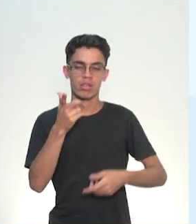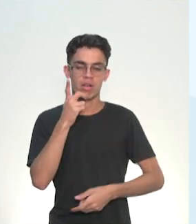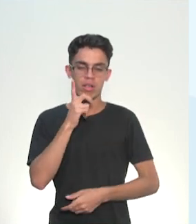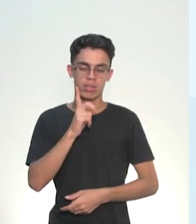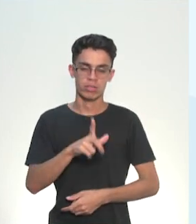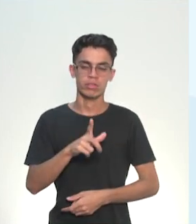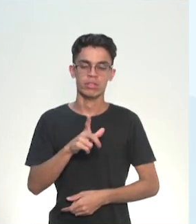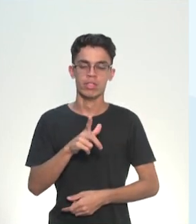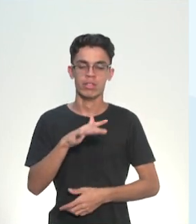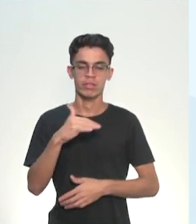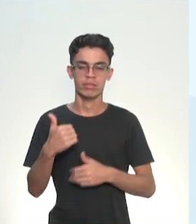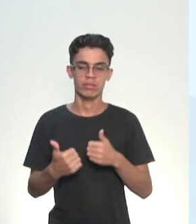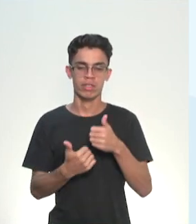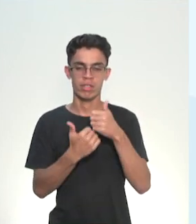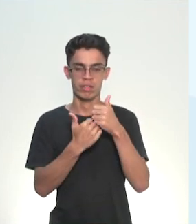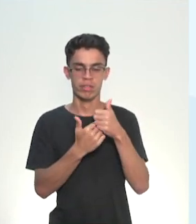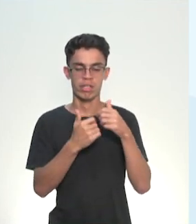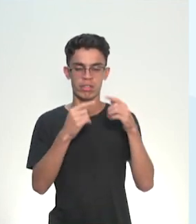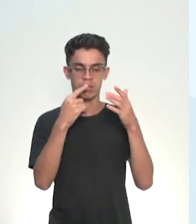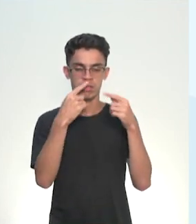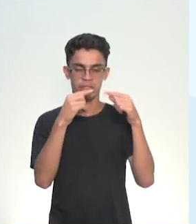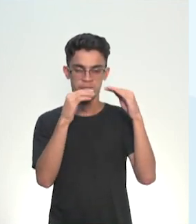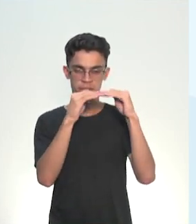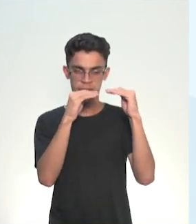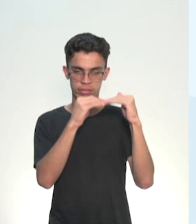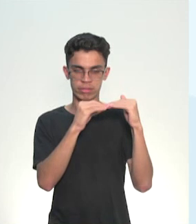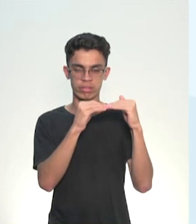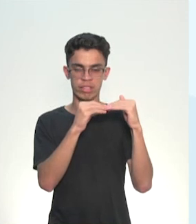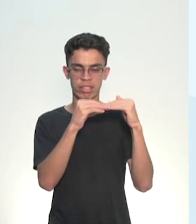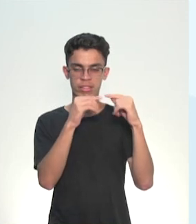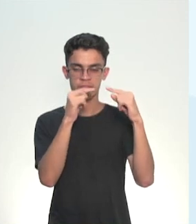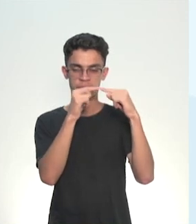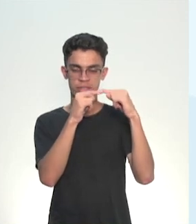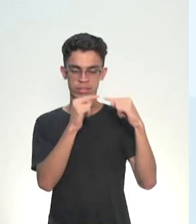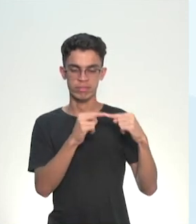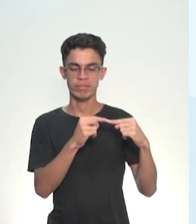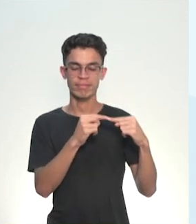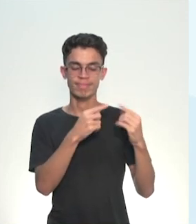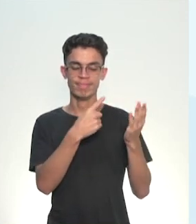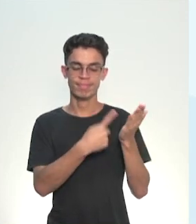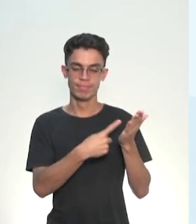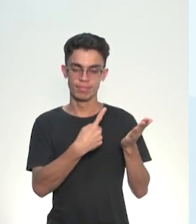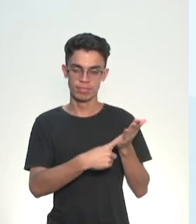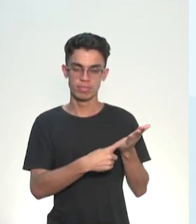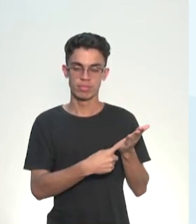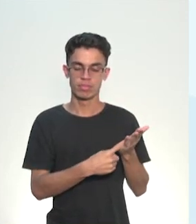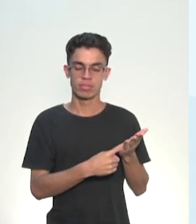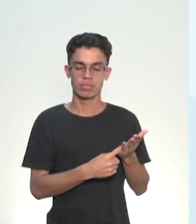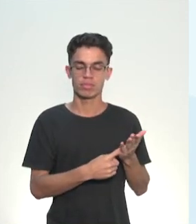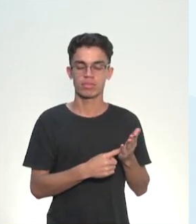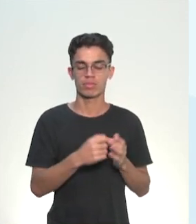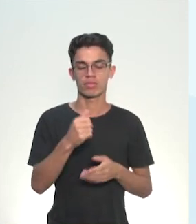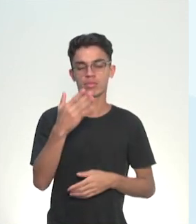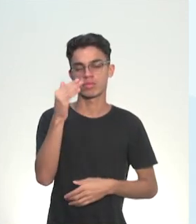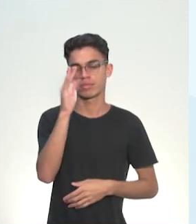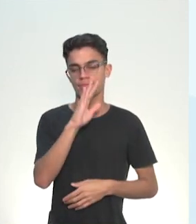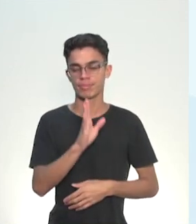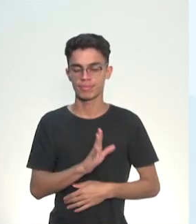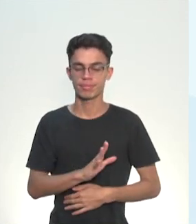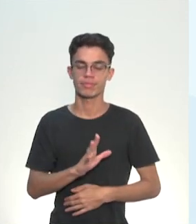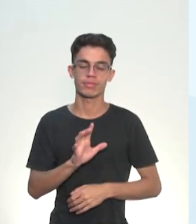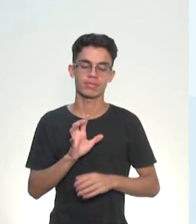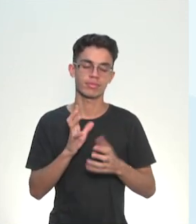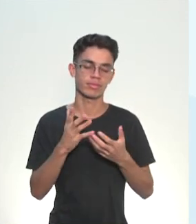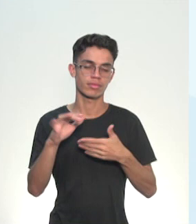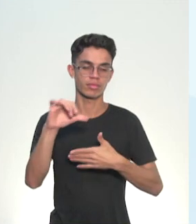né, e através de acordos territoriais também, né, professor? Também acordos territoriais. Inclusive, o Brasil, a América Portuguesa e a